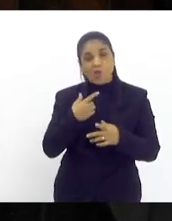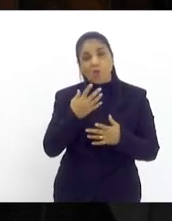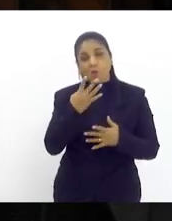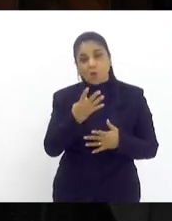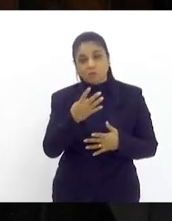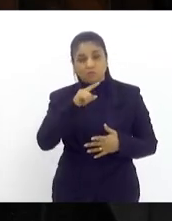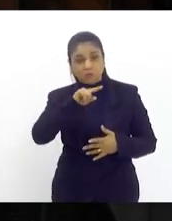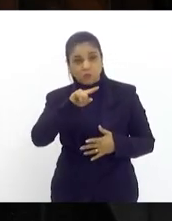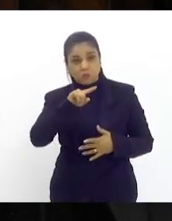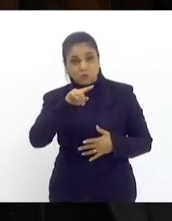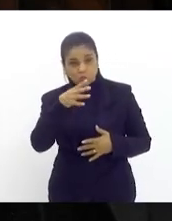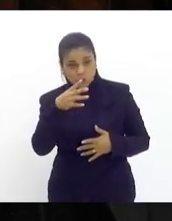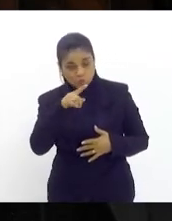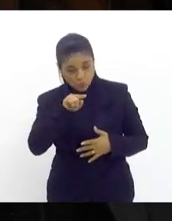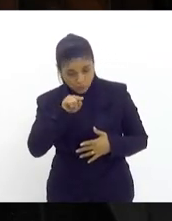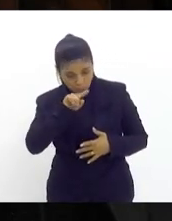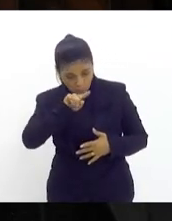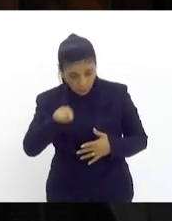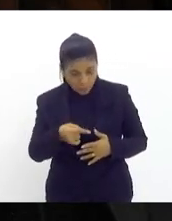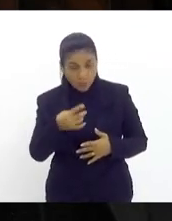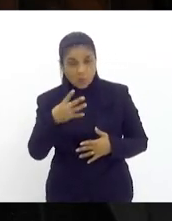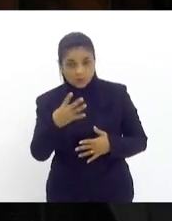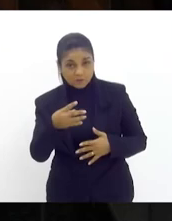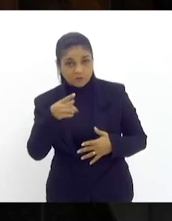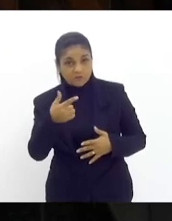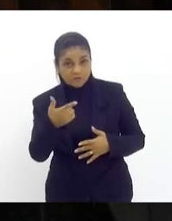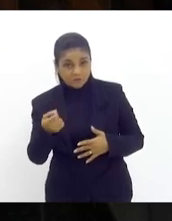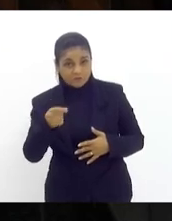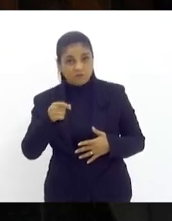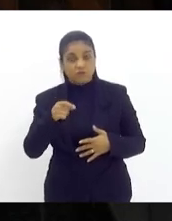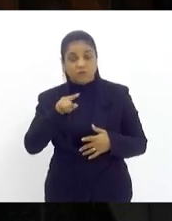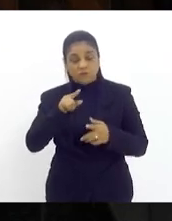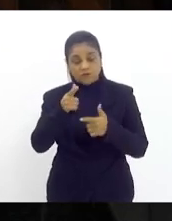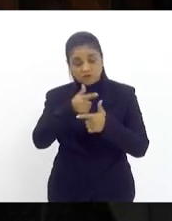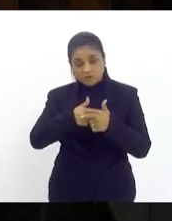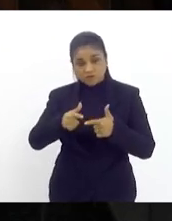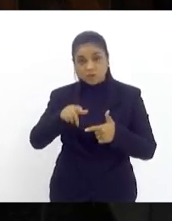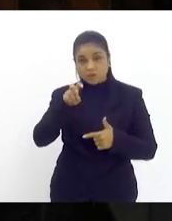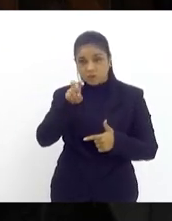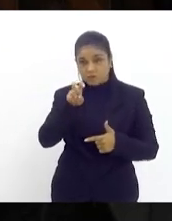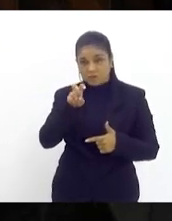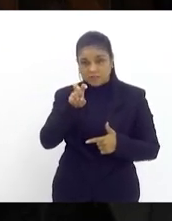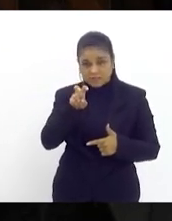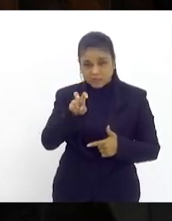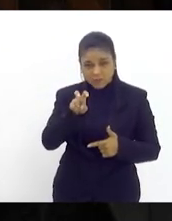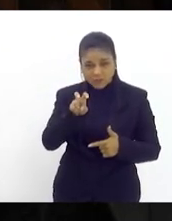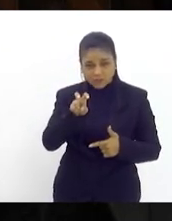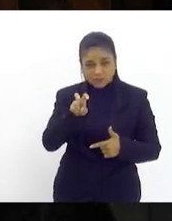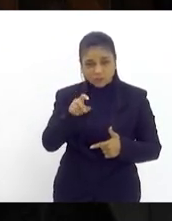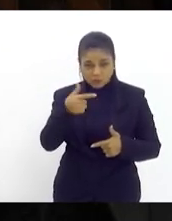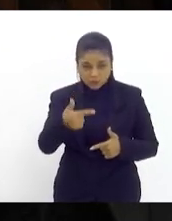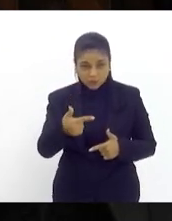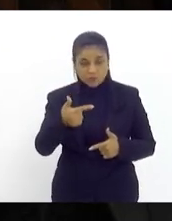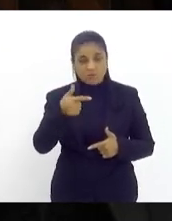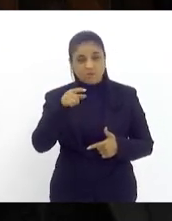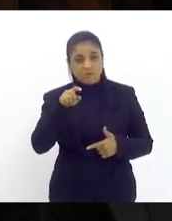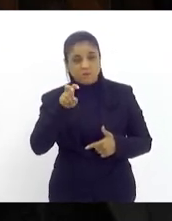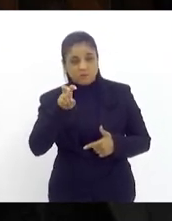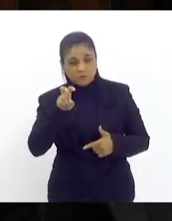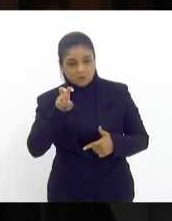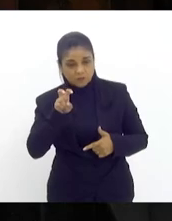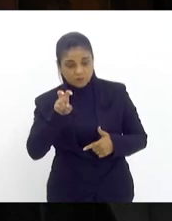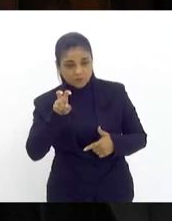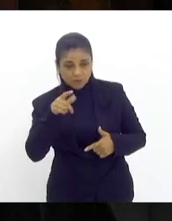4.420 por 2.251 09 isso simboliza que